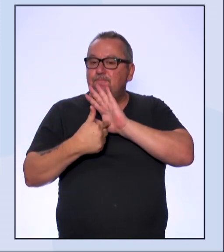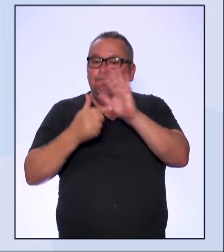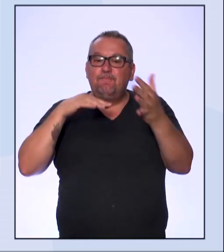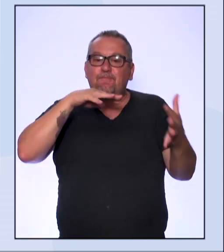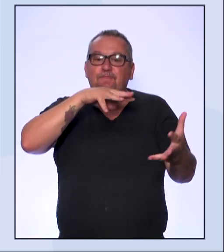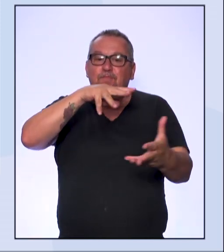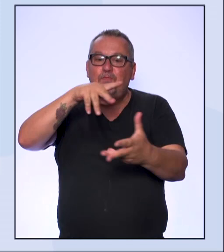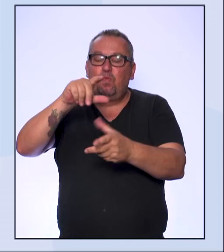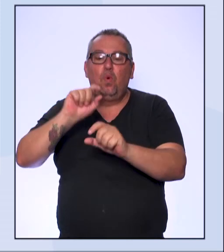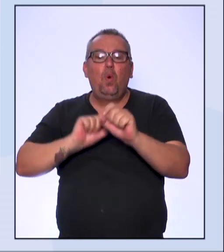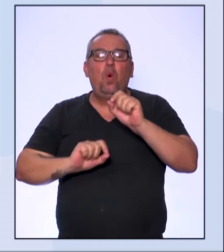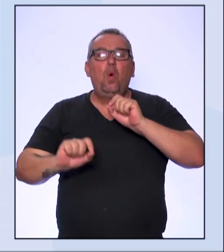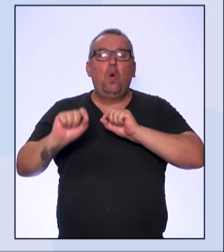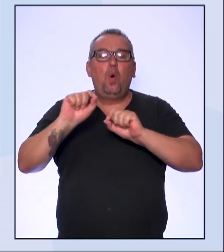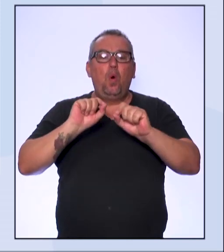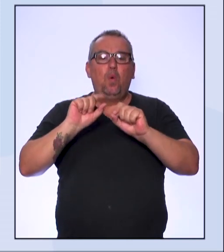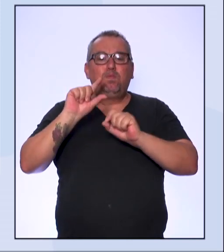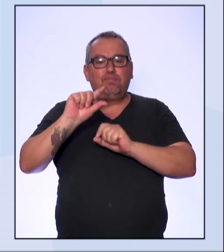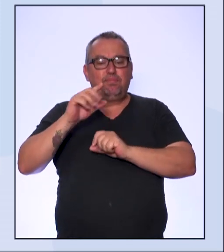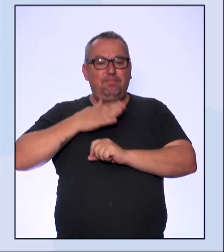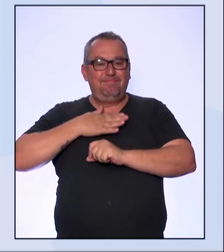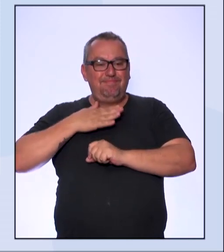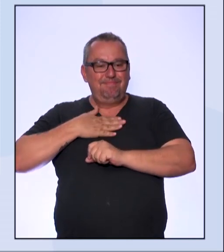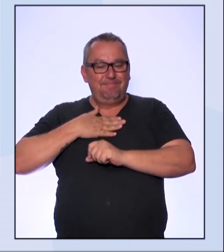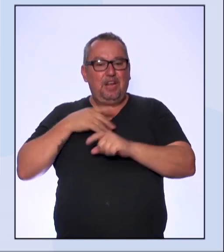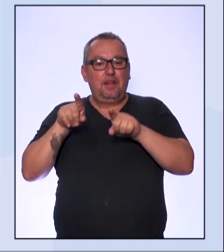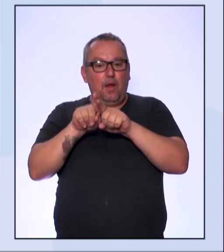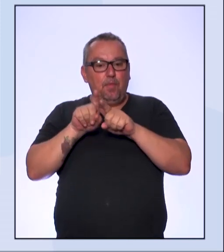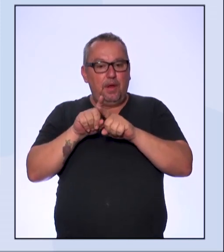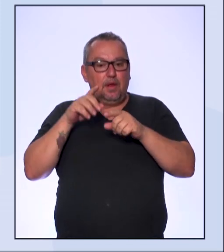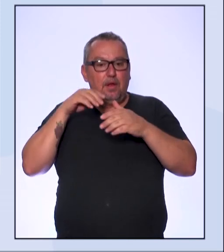do que a gente é e de guardar